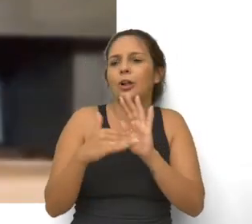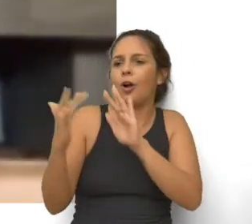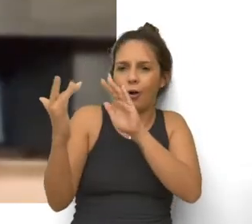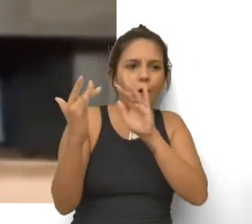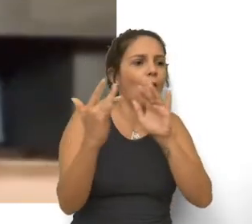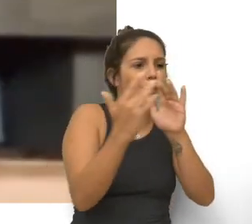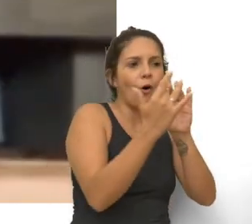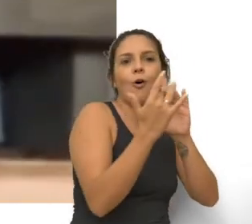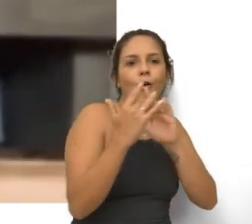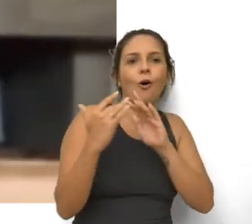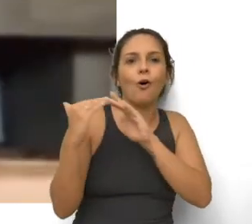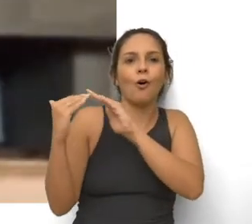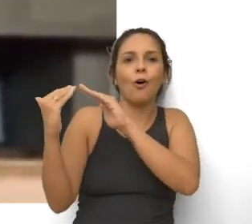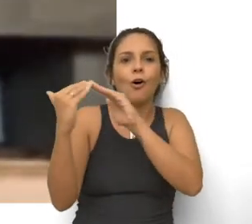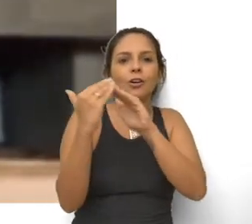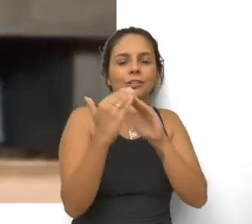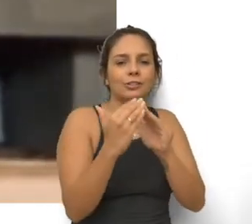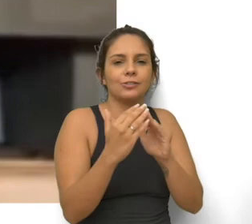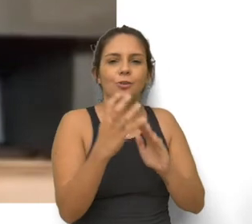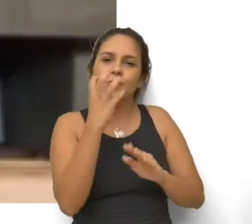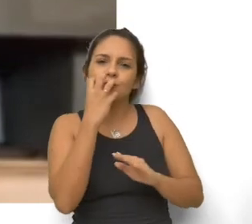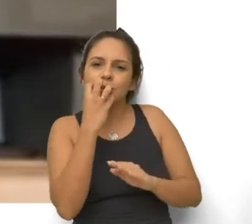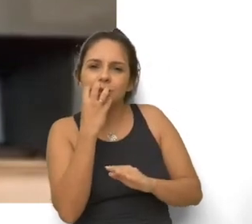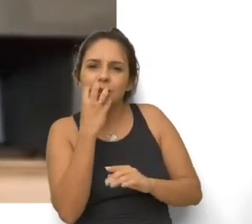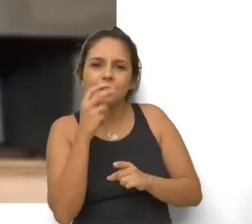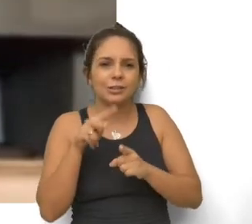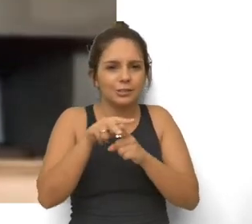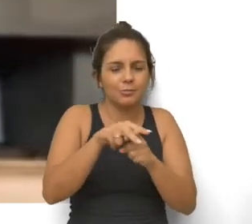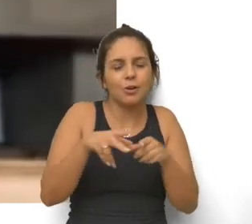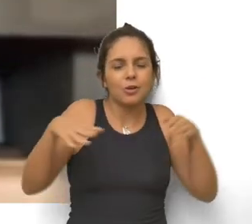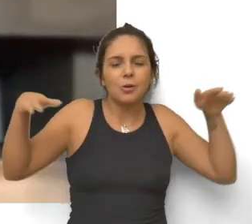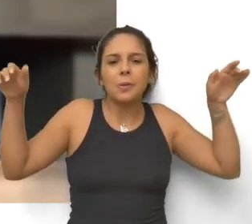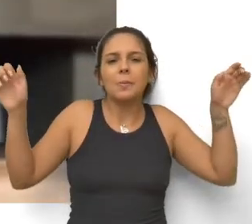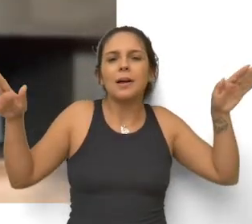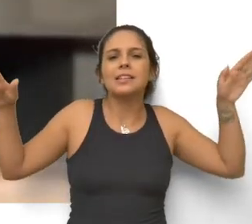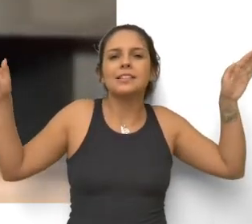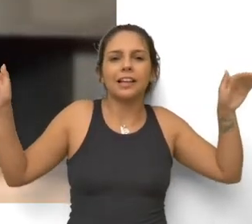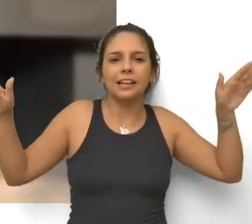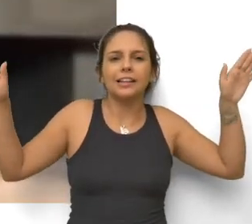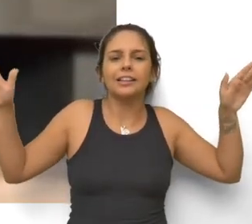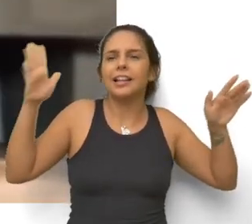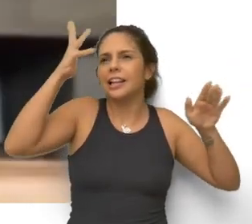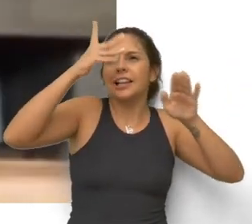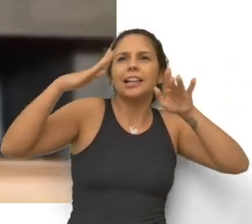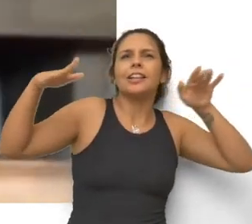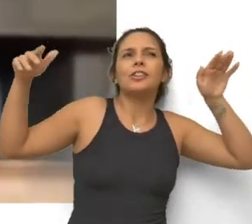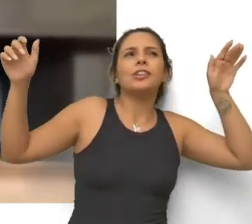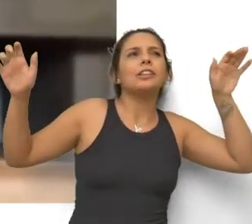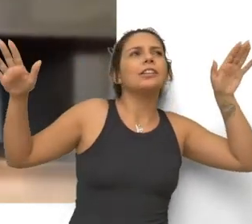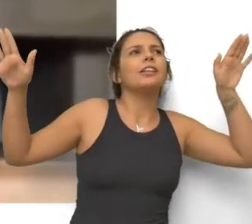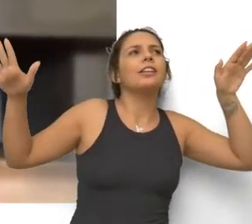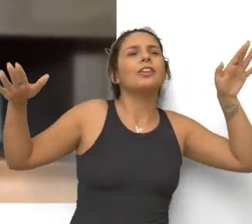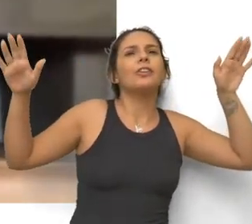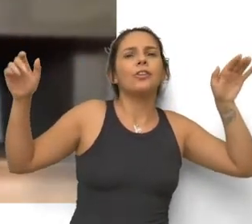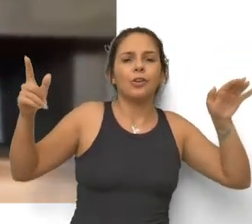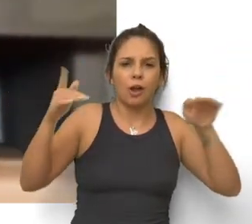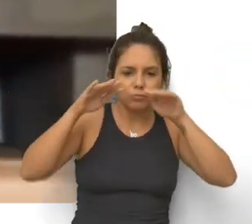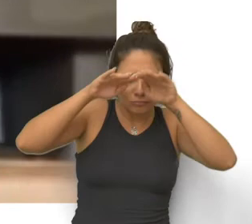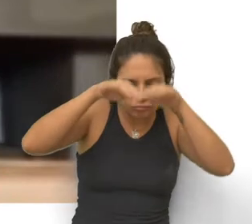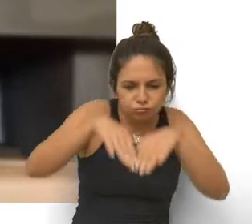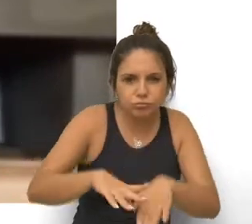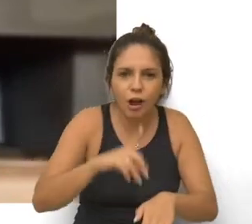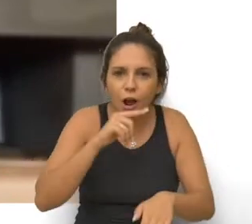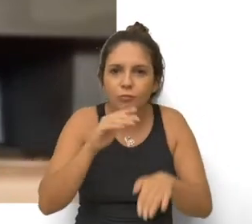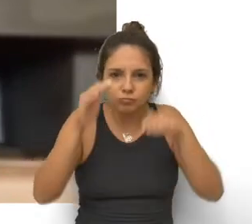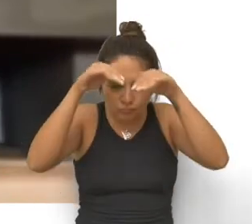séculos. Os cães, os burros e as andorinhas, verde garrafa, elegantes, ousam um mergulho